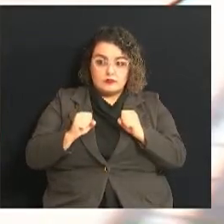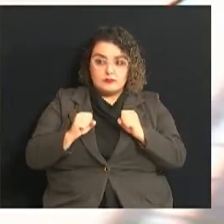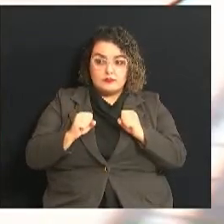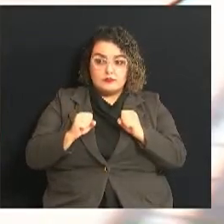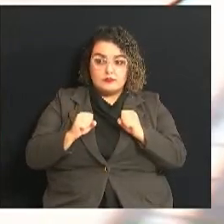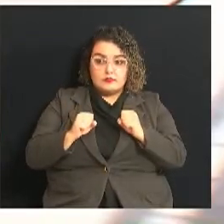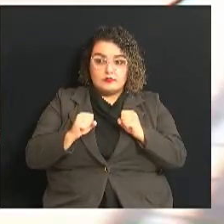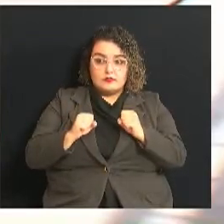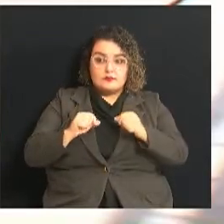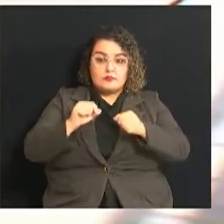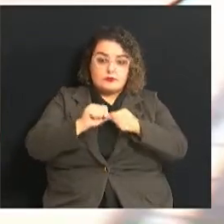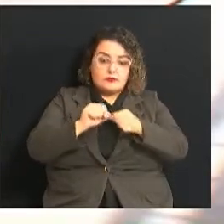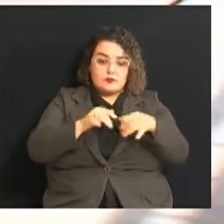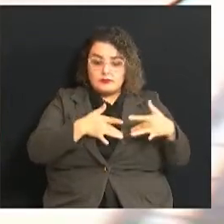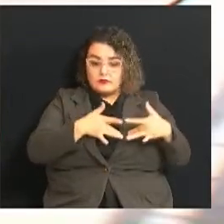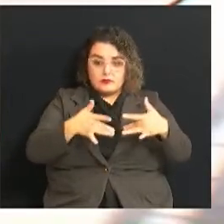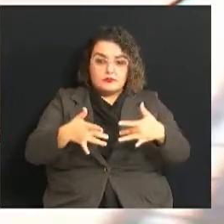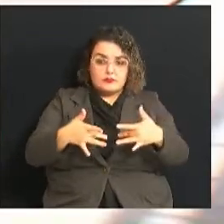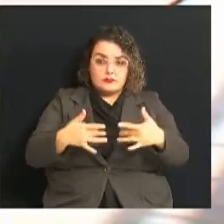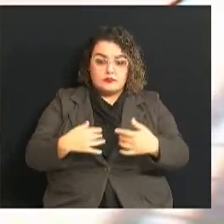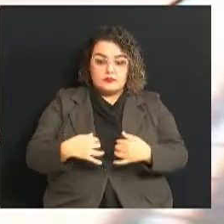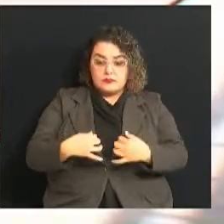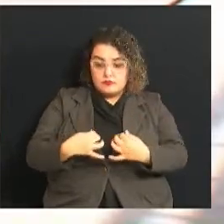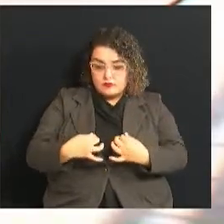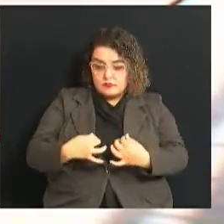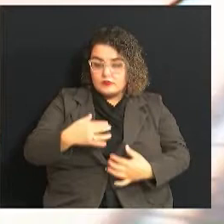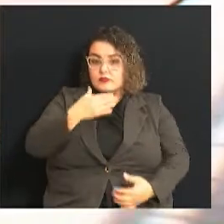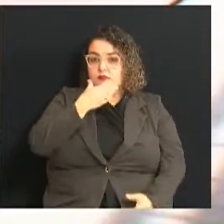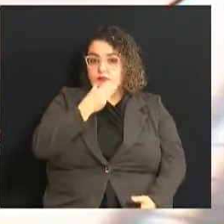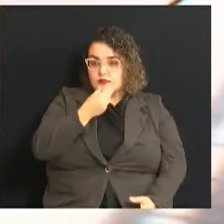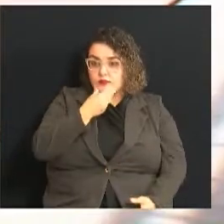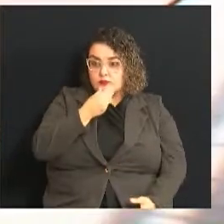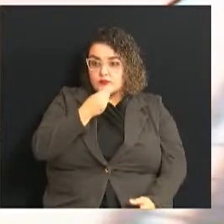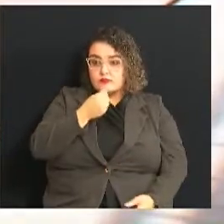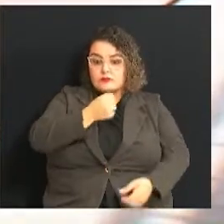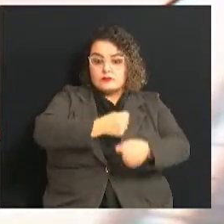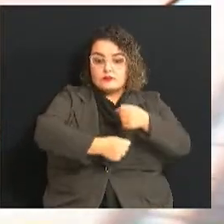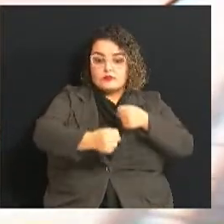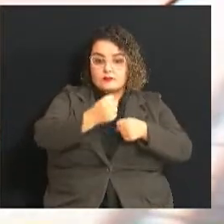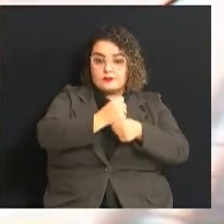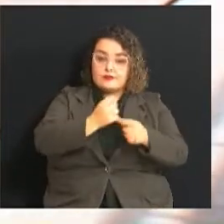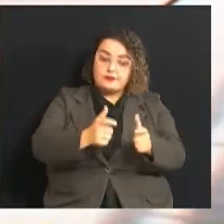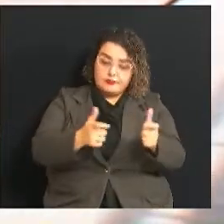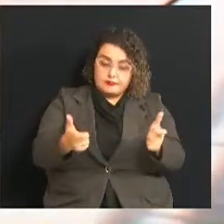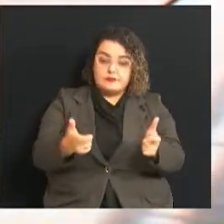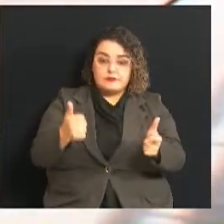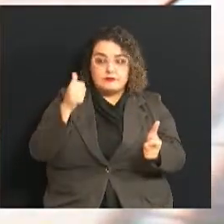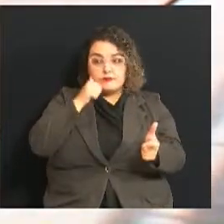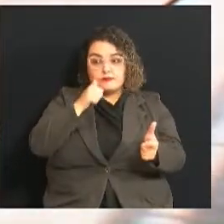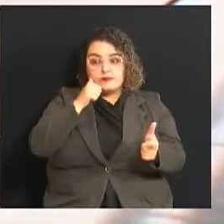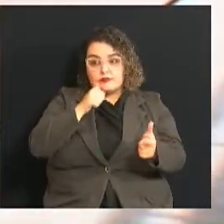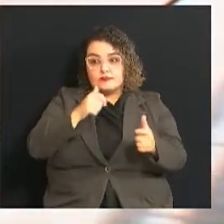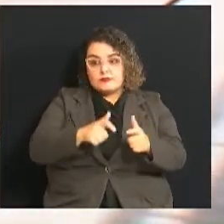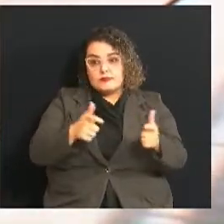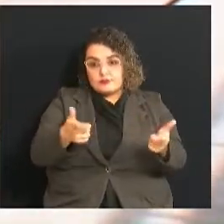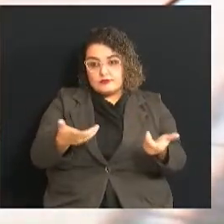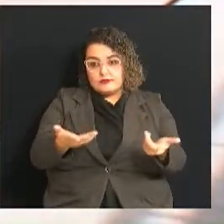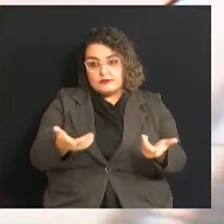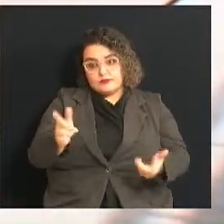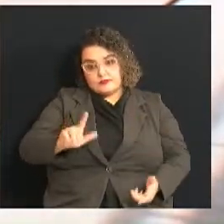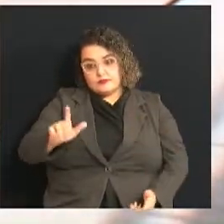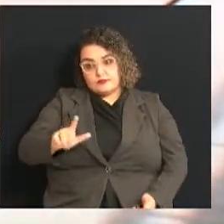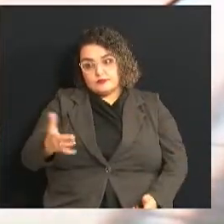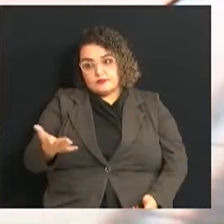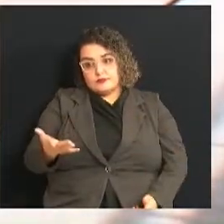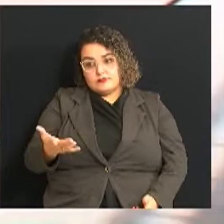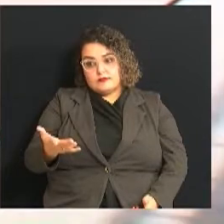fazer doações de roupas masculinas, porque no ano passado a maioria de roupa feminina, então, claro, além